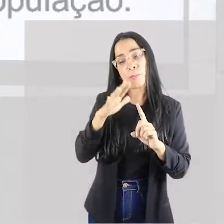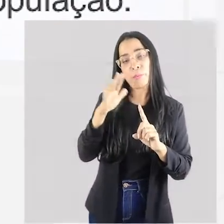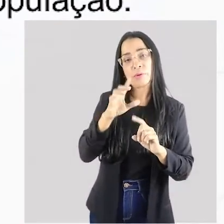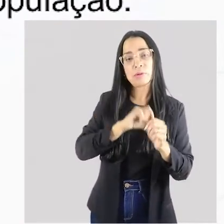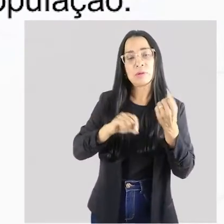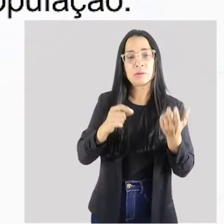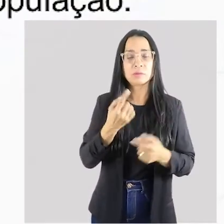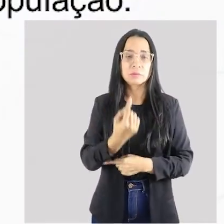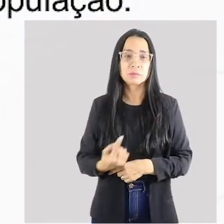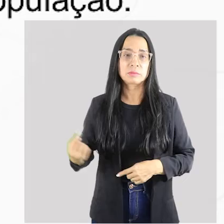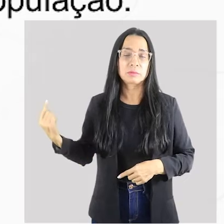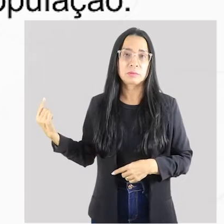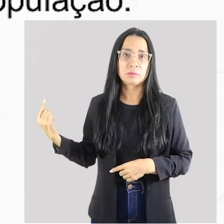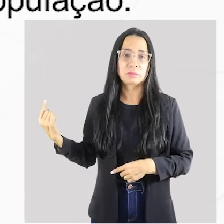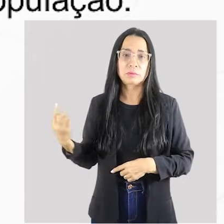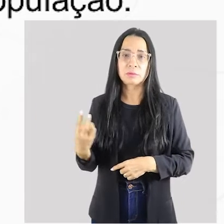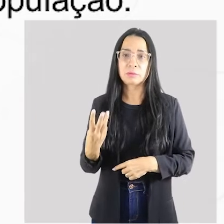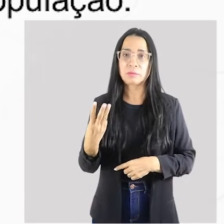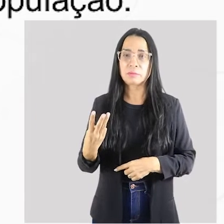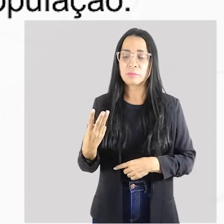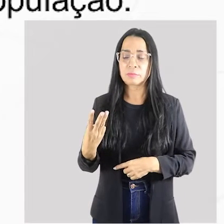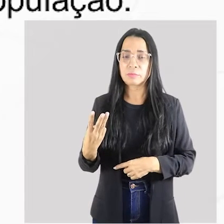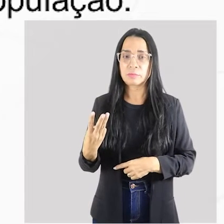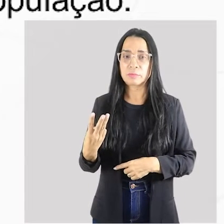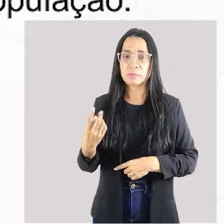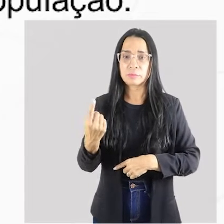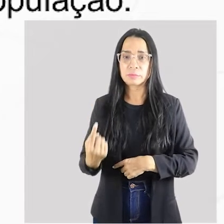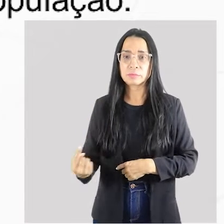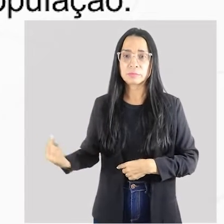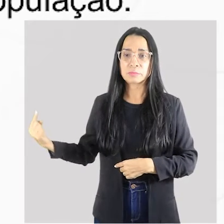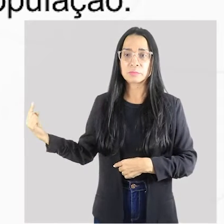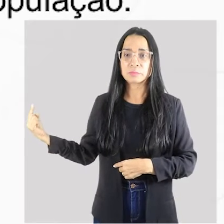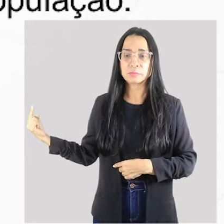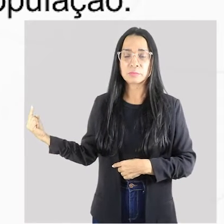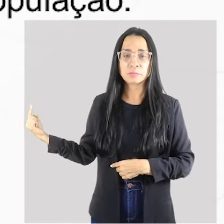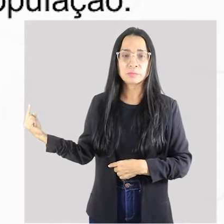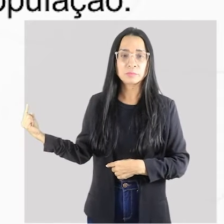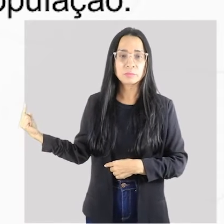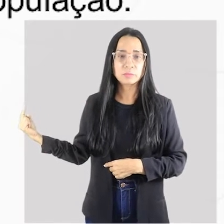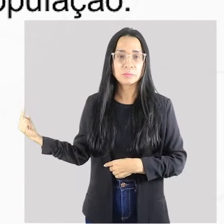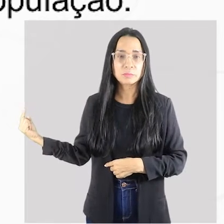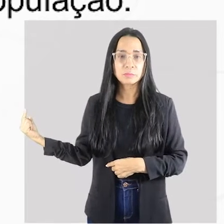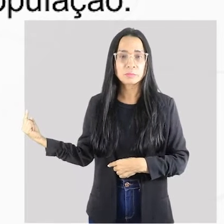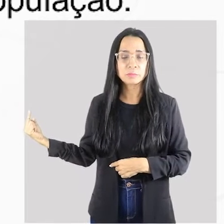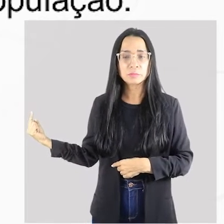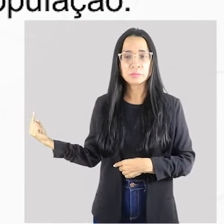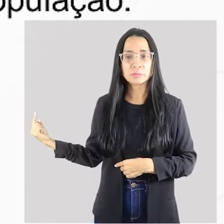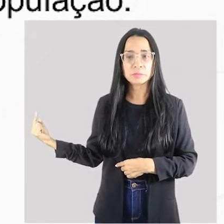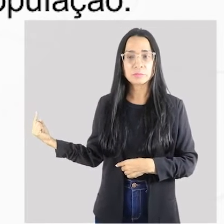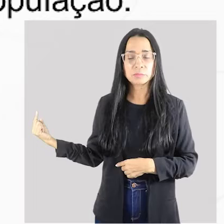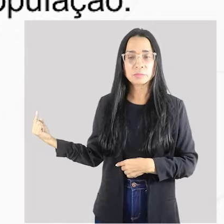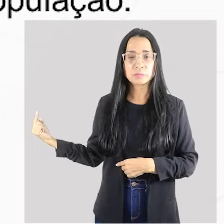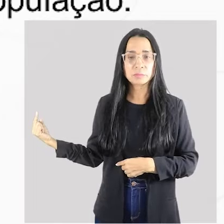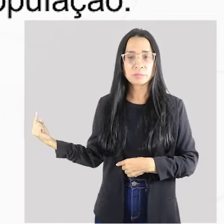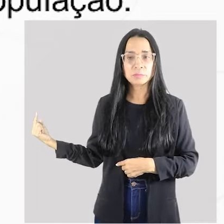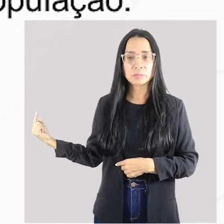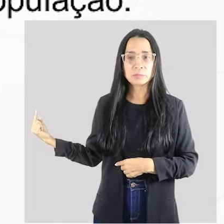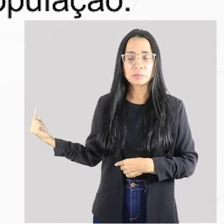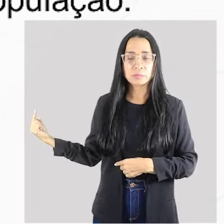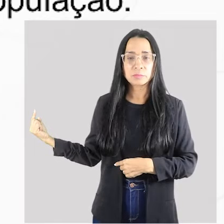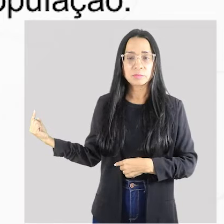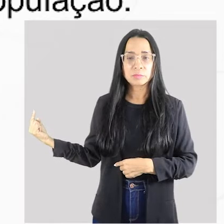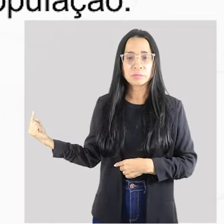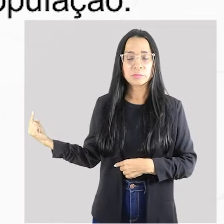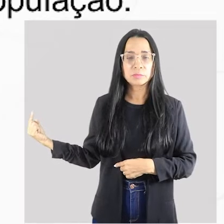certo? Bora lá. 3. Mutação é toda alteração do material genético que resulta sempre da segregação